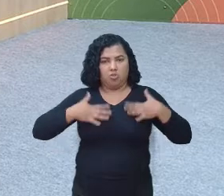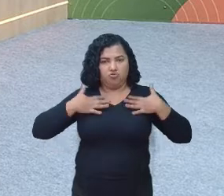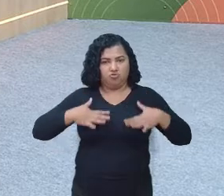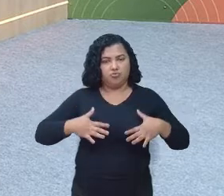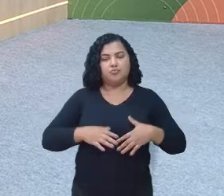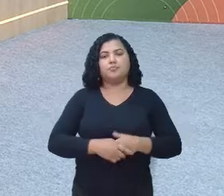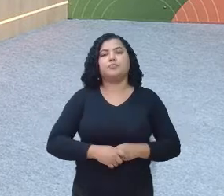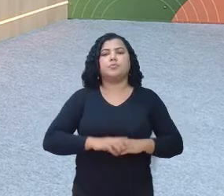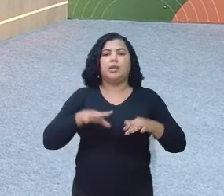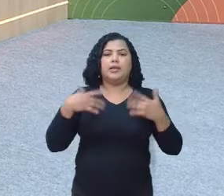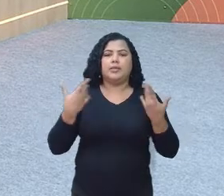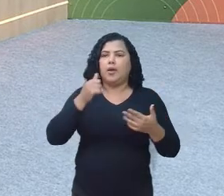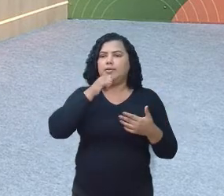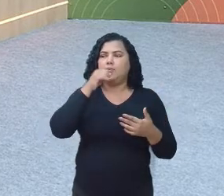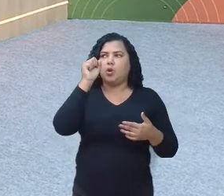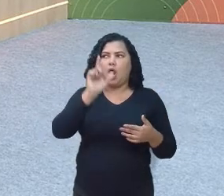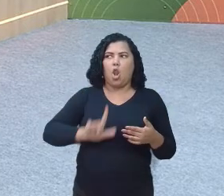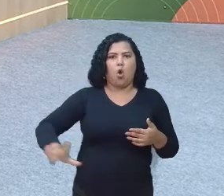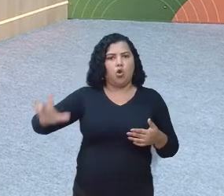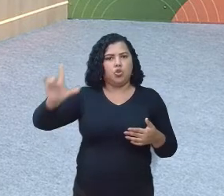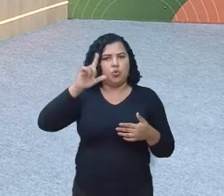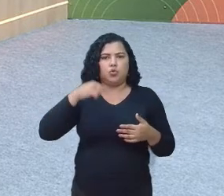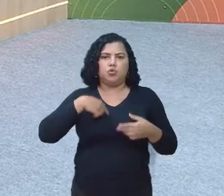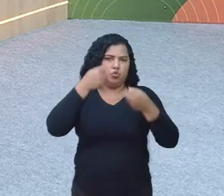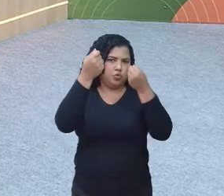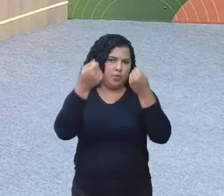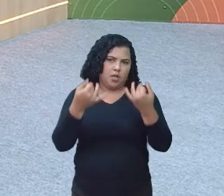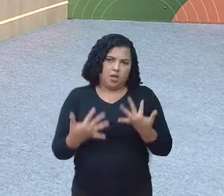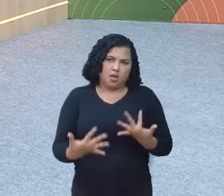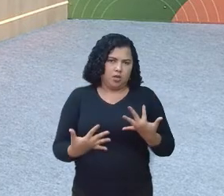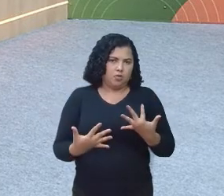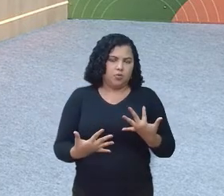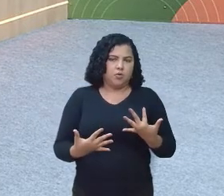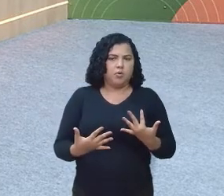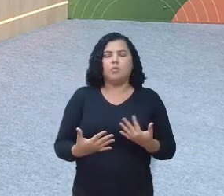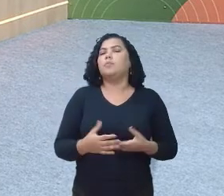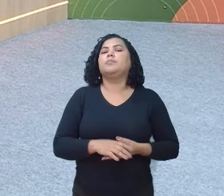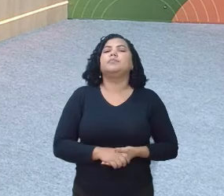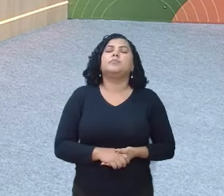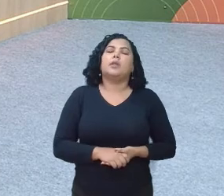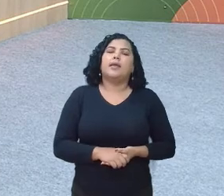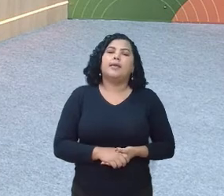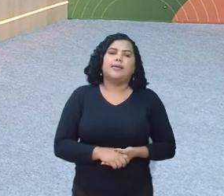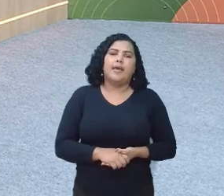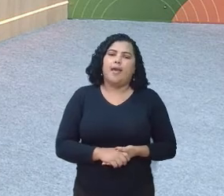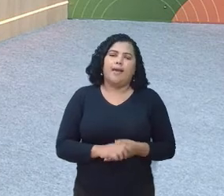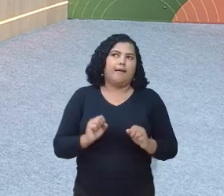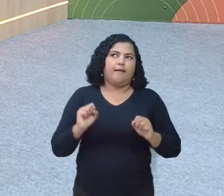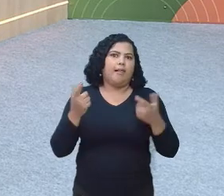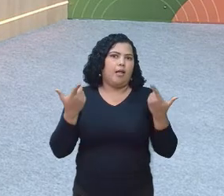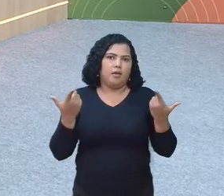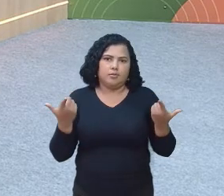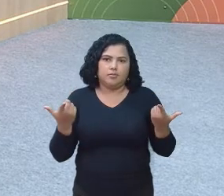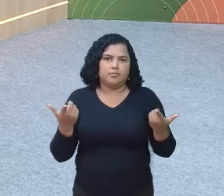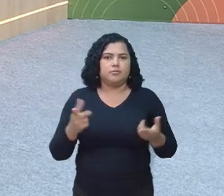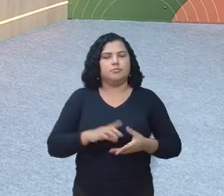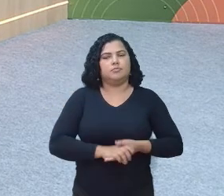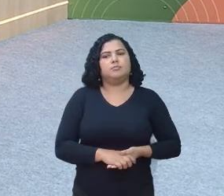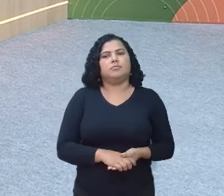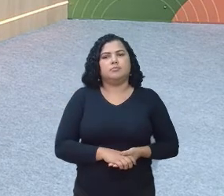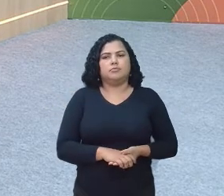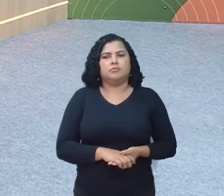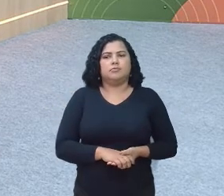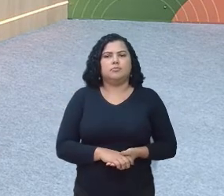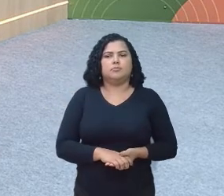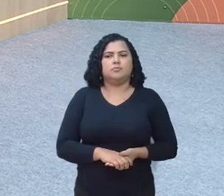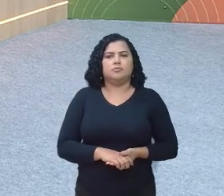é quando a lógica do que eu estou dizendo, a minha argumentação, me leva a um caminho óbvio, me leva a um caminho lógico das coisas,